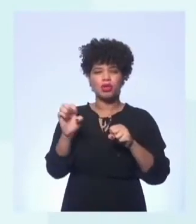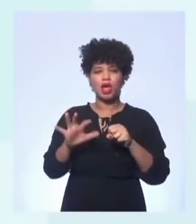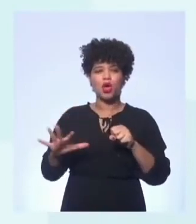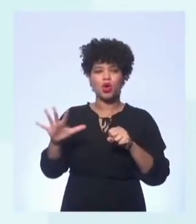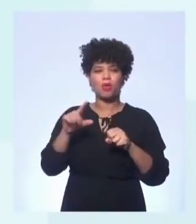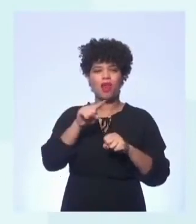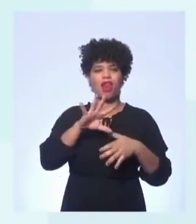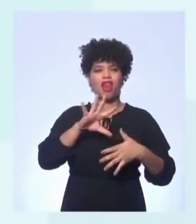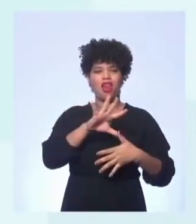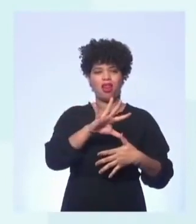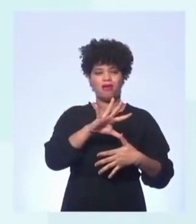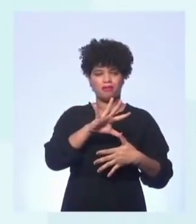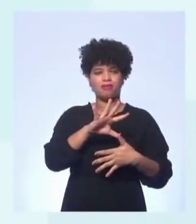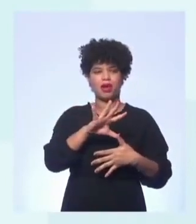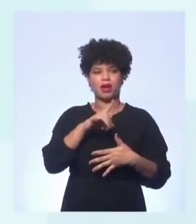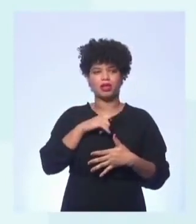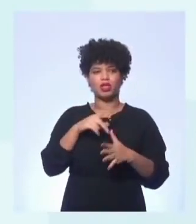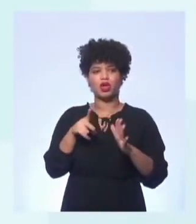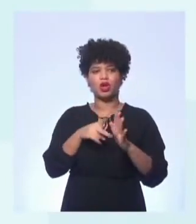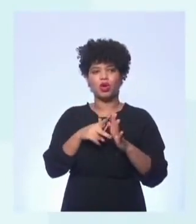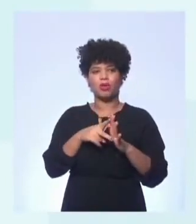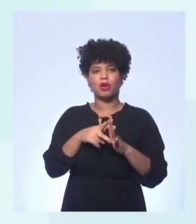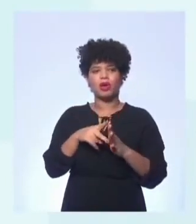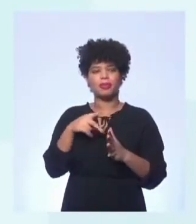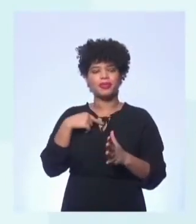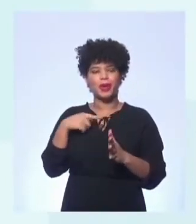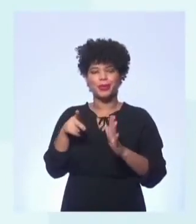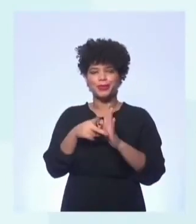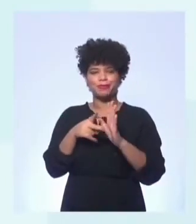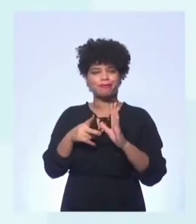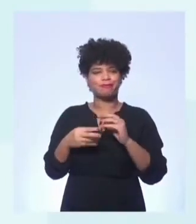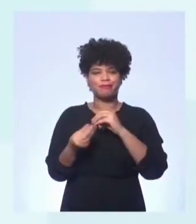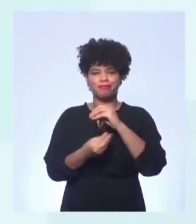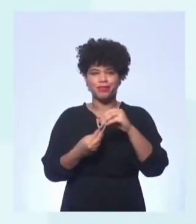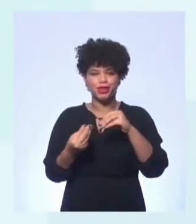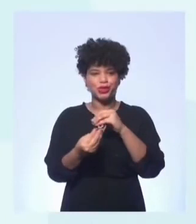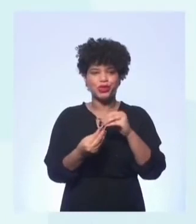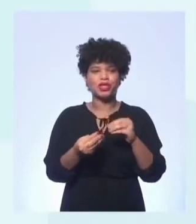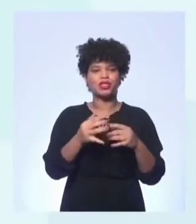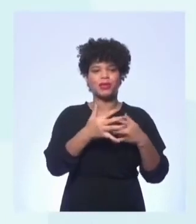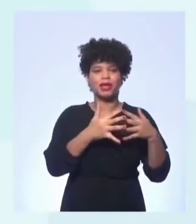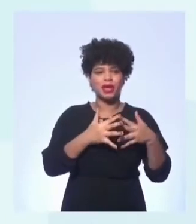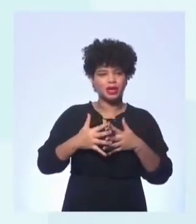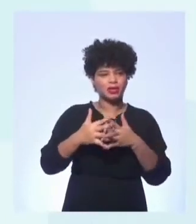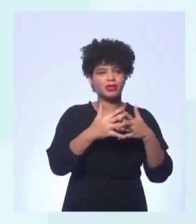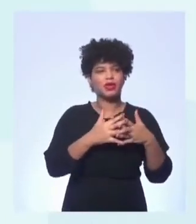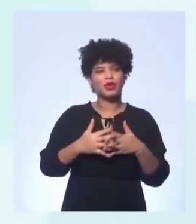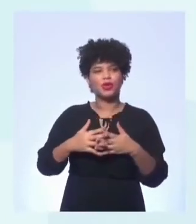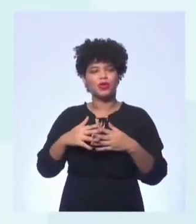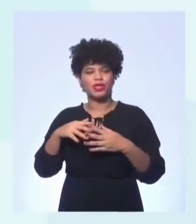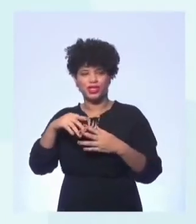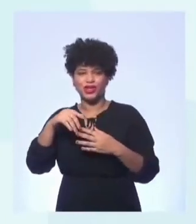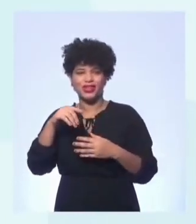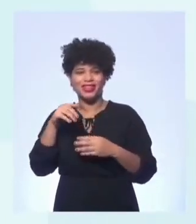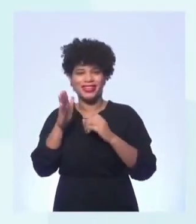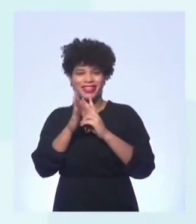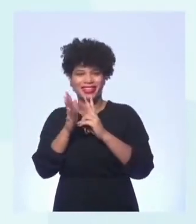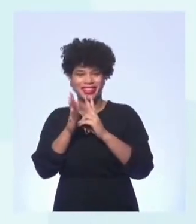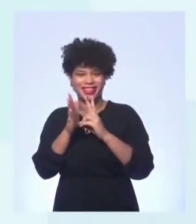América para as populações ameríndias e identificar as principais formas